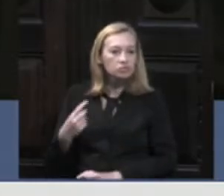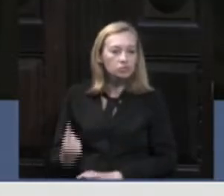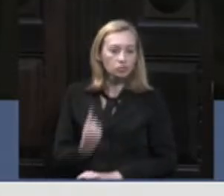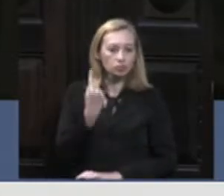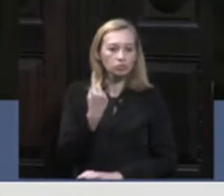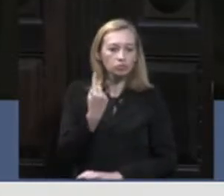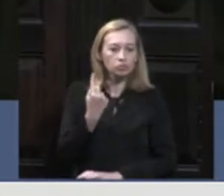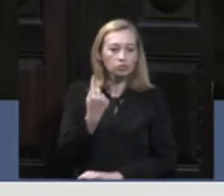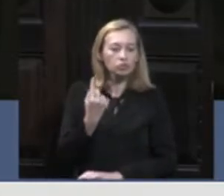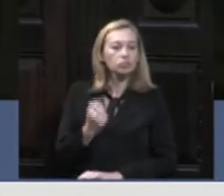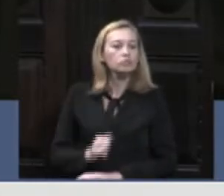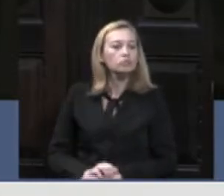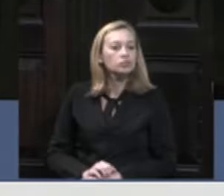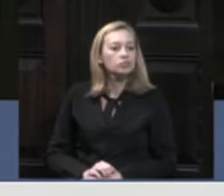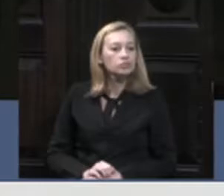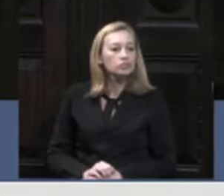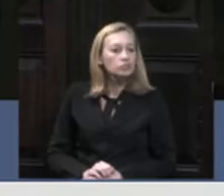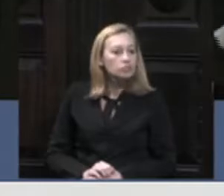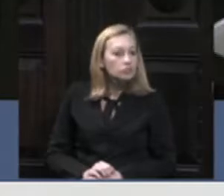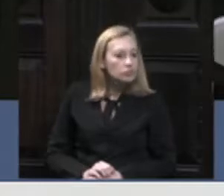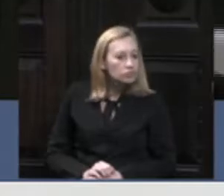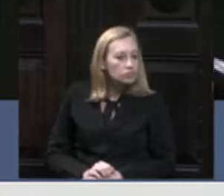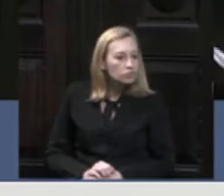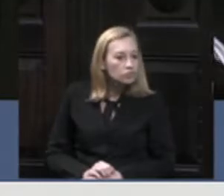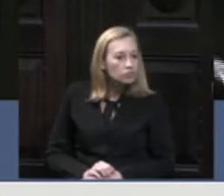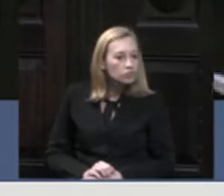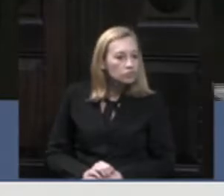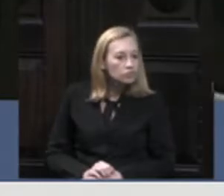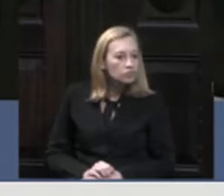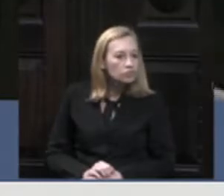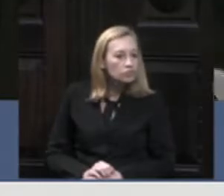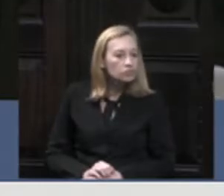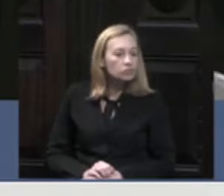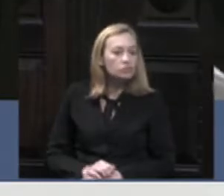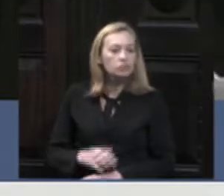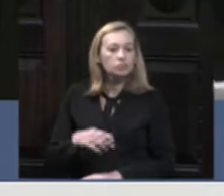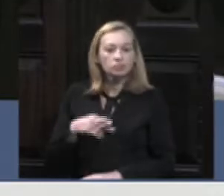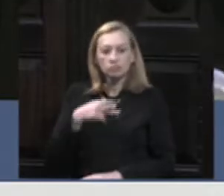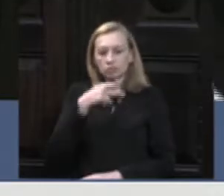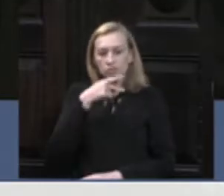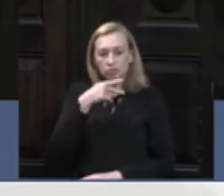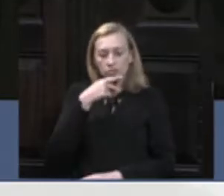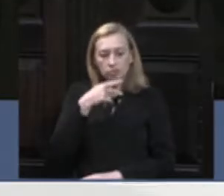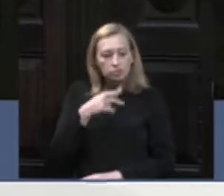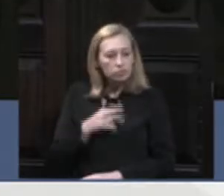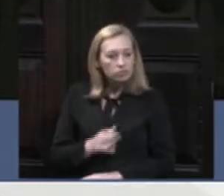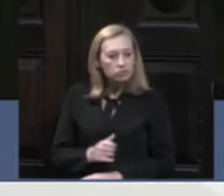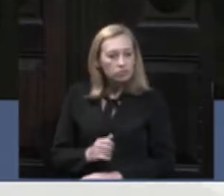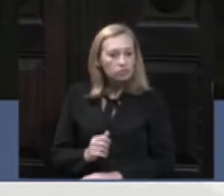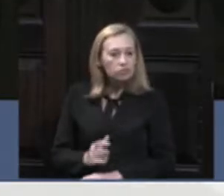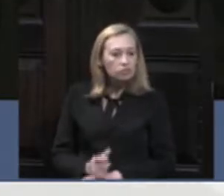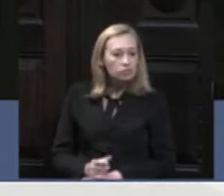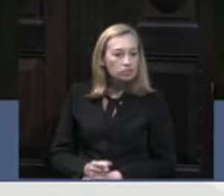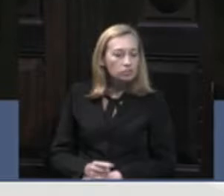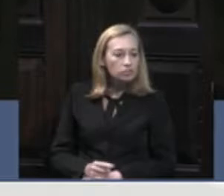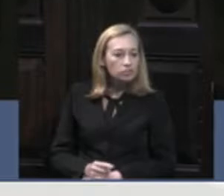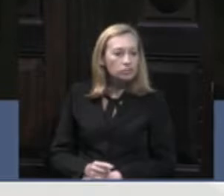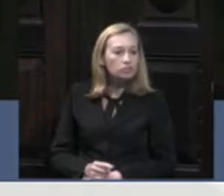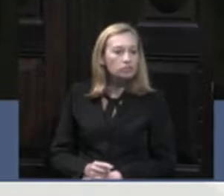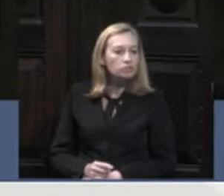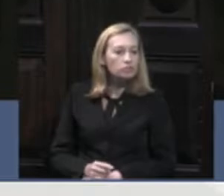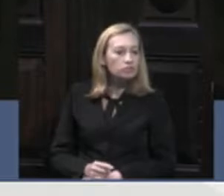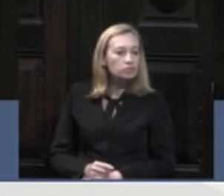Pretende o nosso parlamentar incluir no mesmo